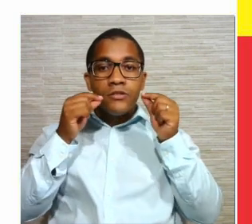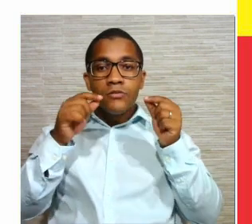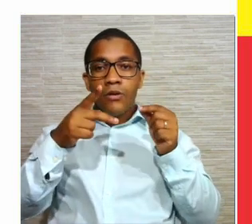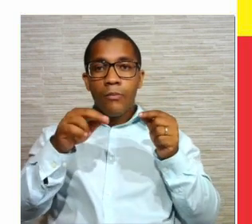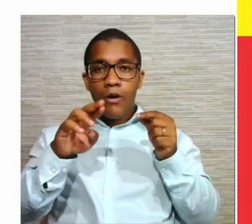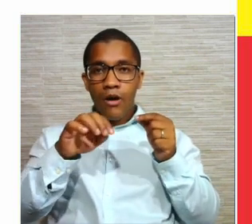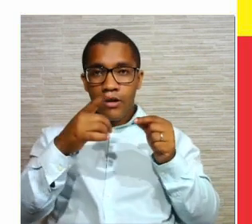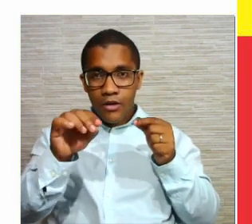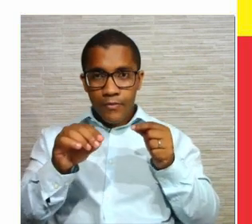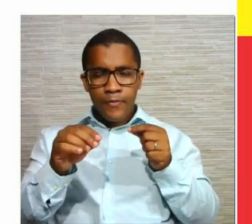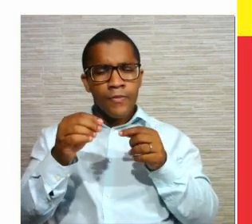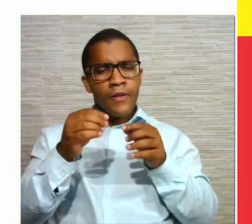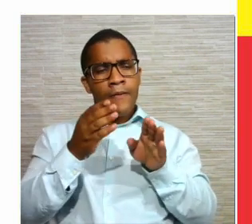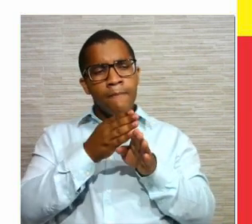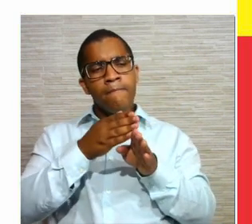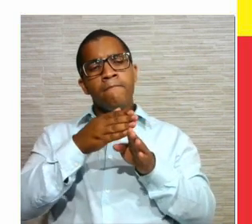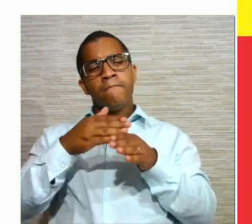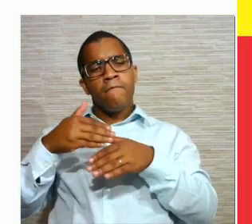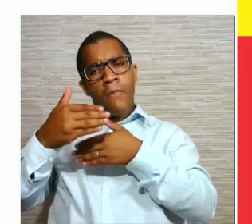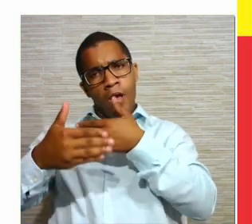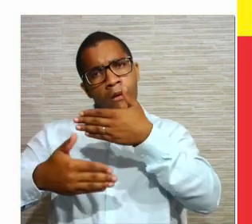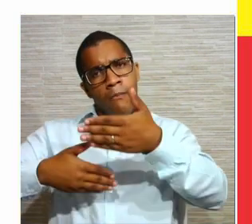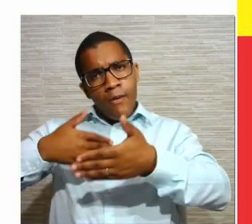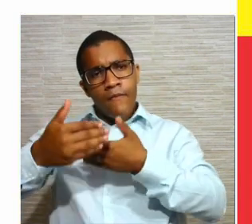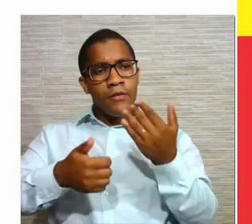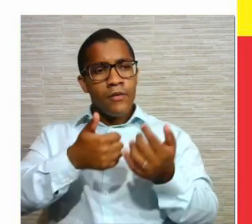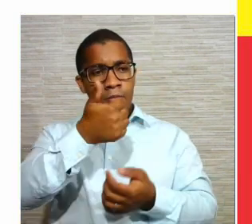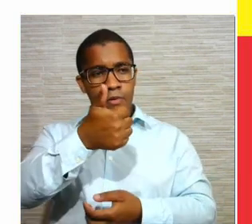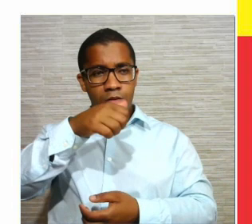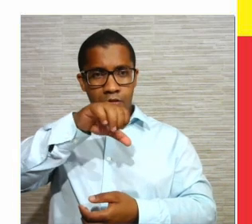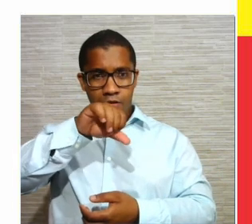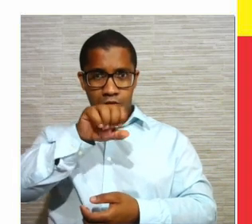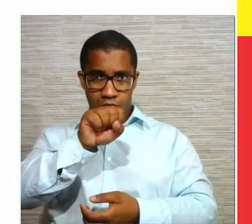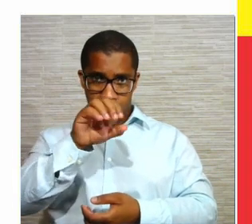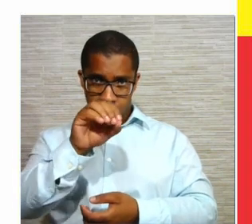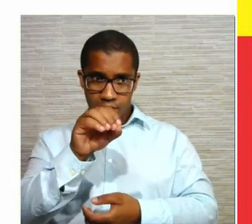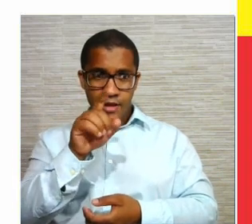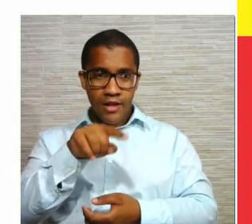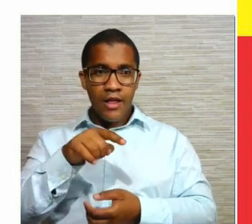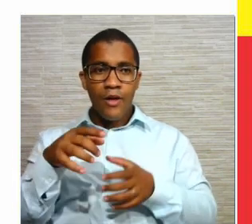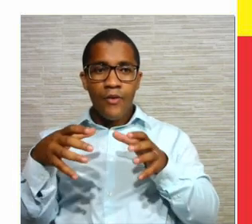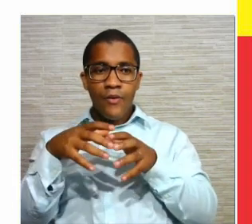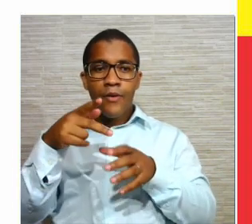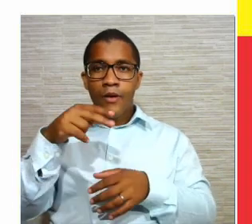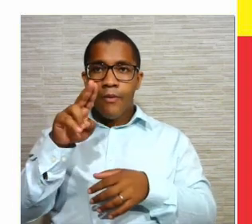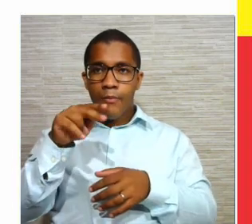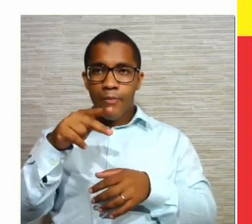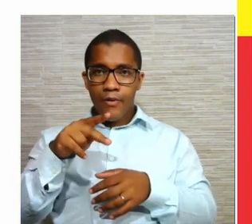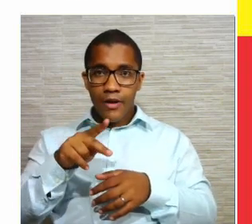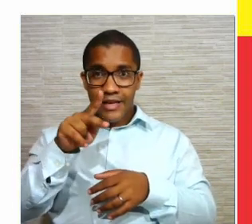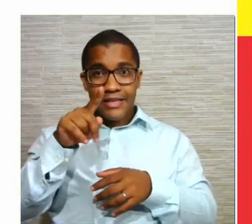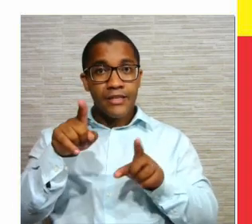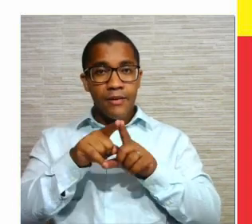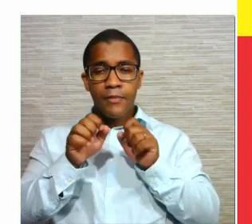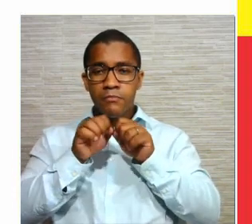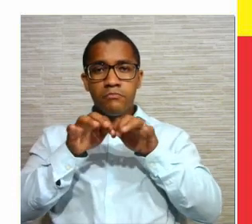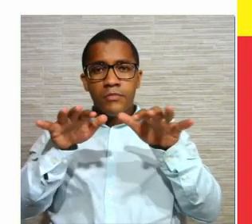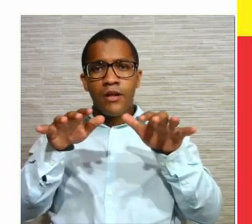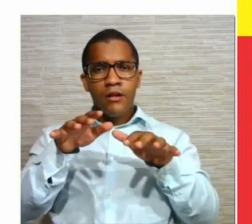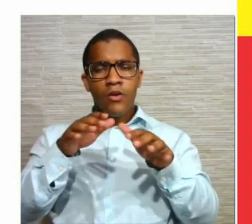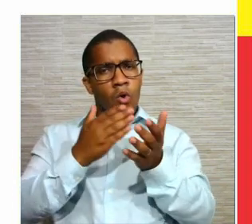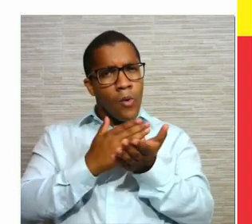meados dos anos de 1980, o punk foi conquistando também outras cidades, né? Começou lá em São Paulo, né?